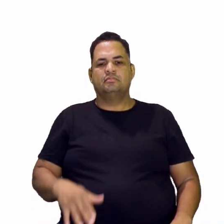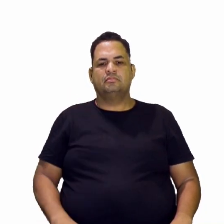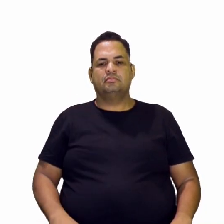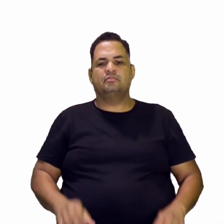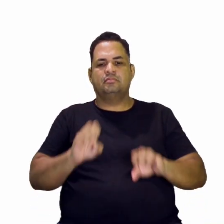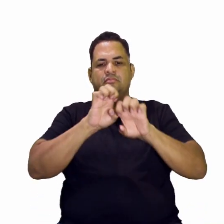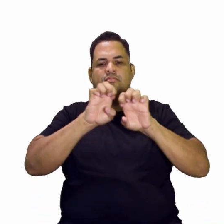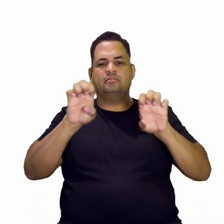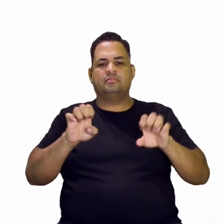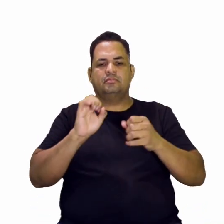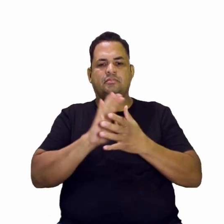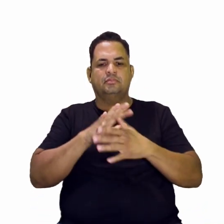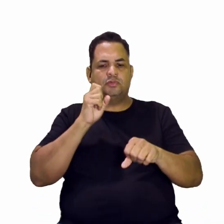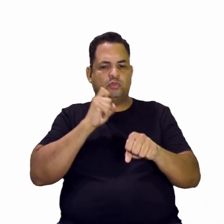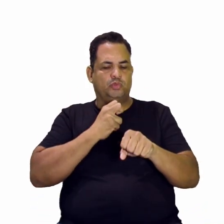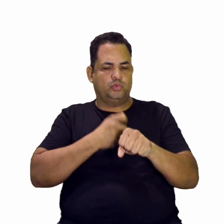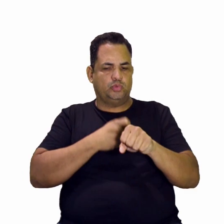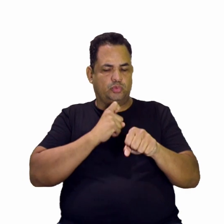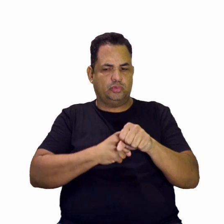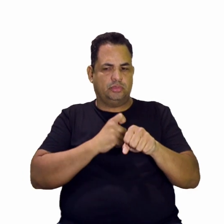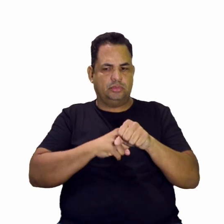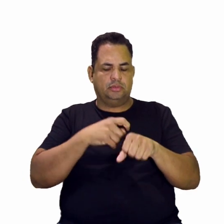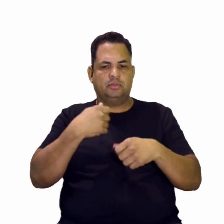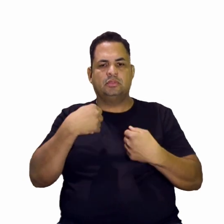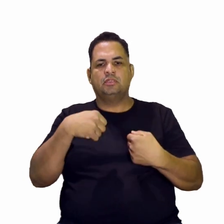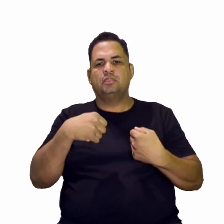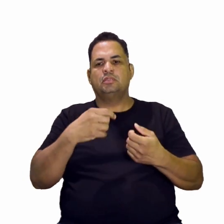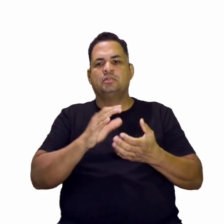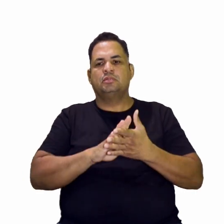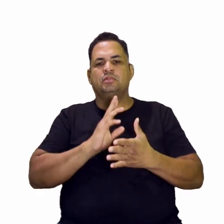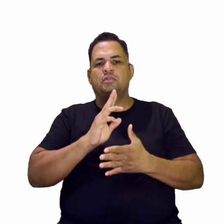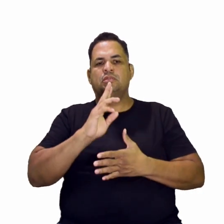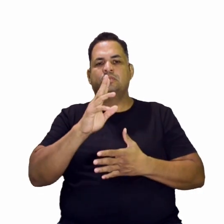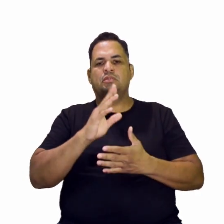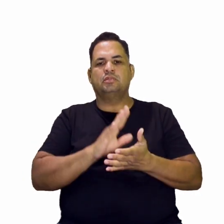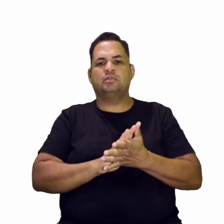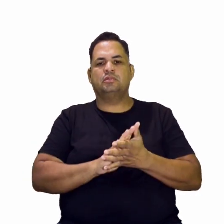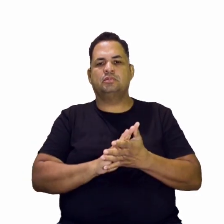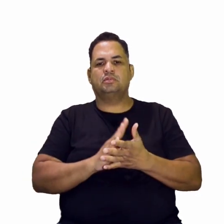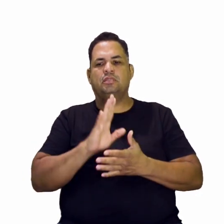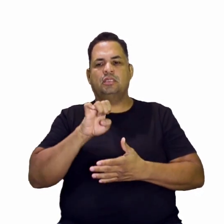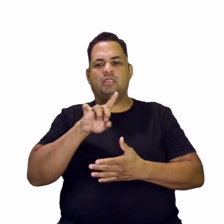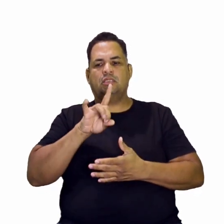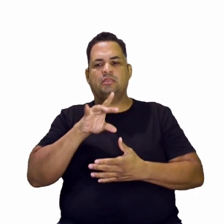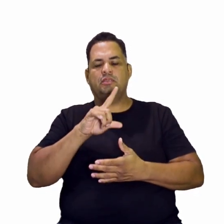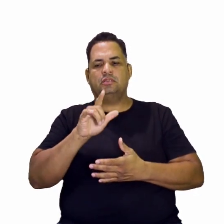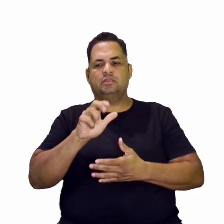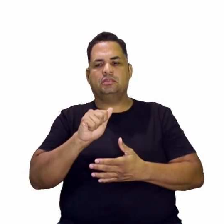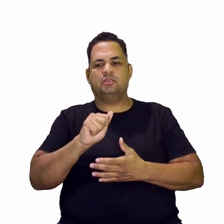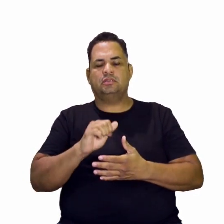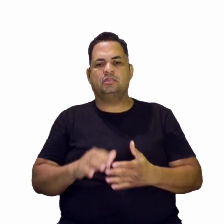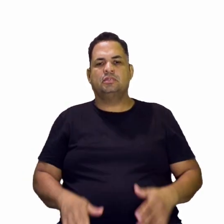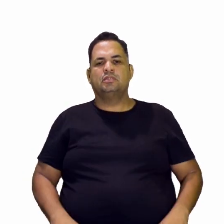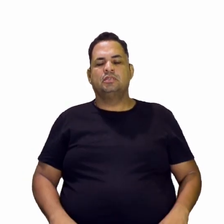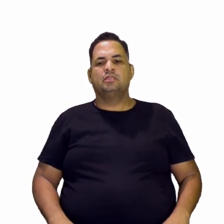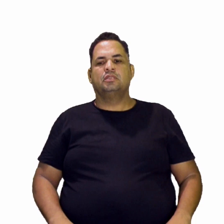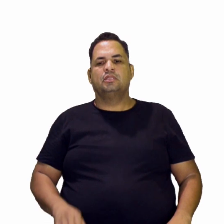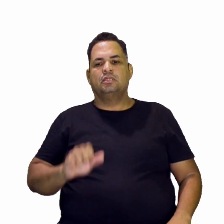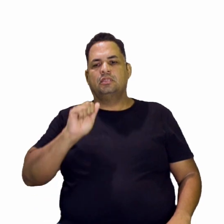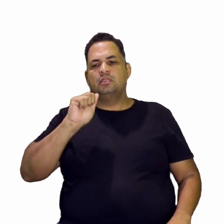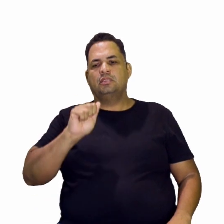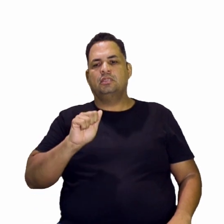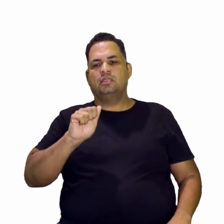uma estrutura rígida, né? Eles vão ter que passar por um processo que a gente chama de equidisa. A